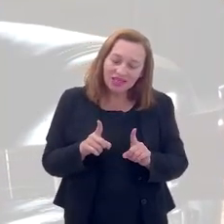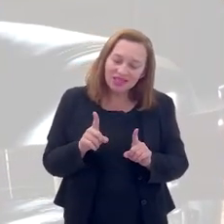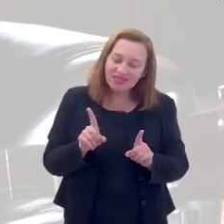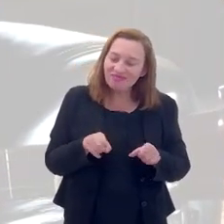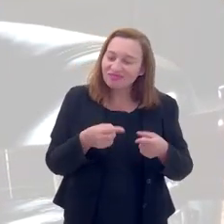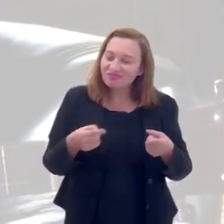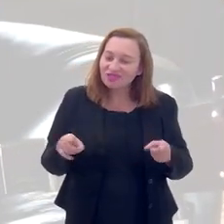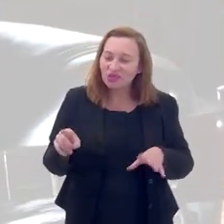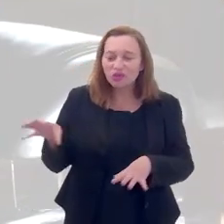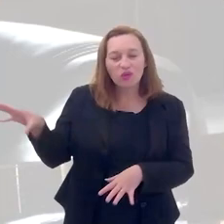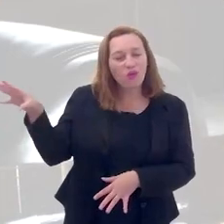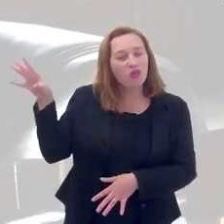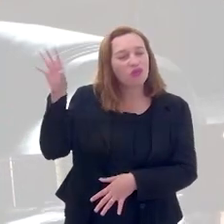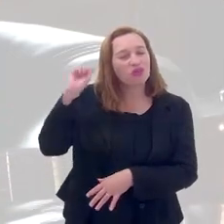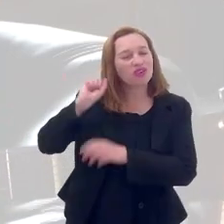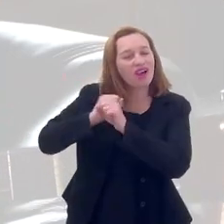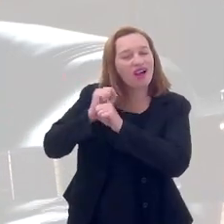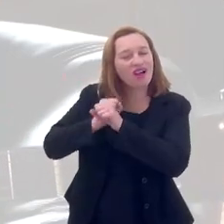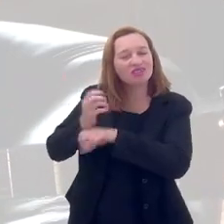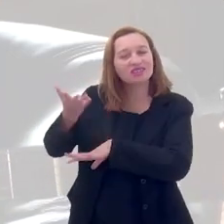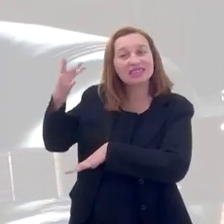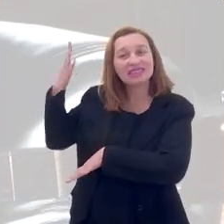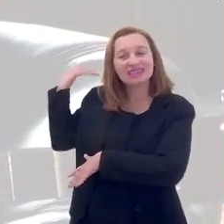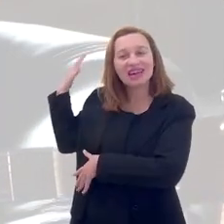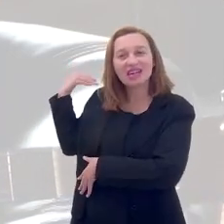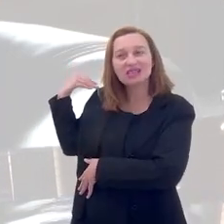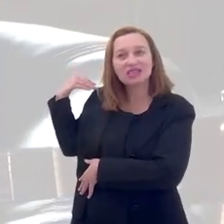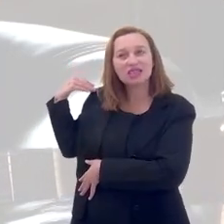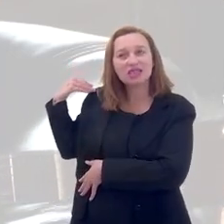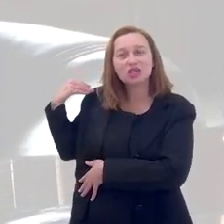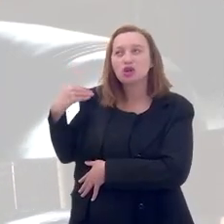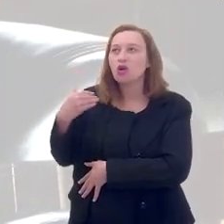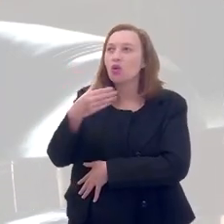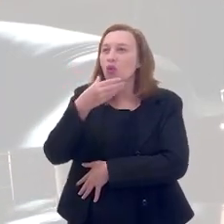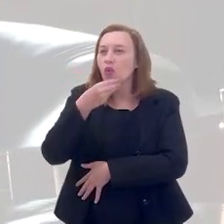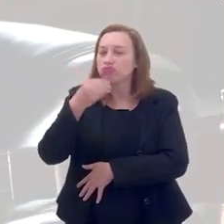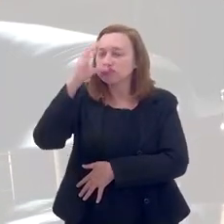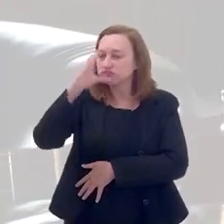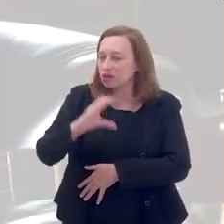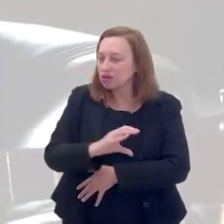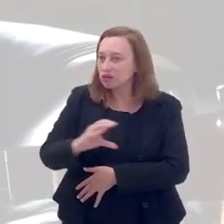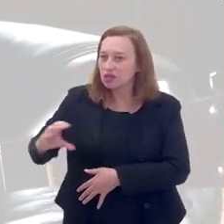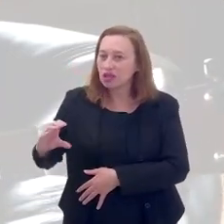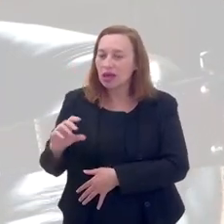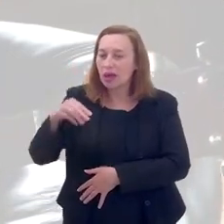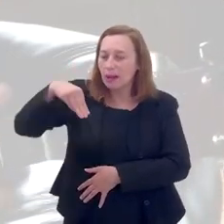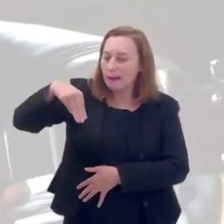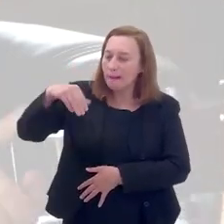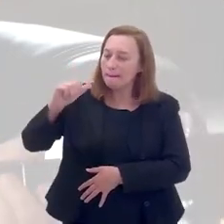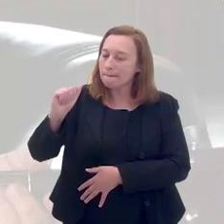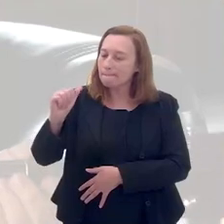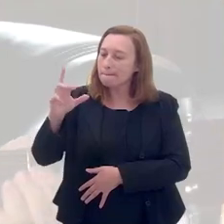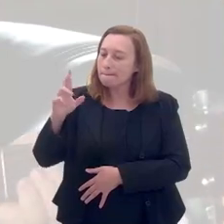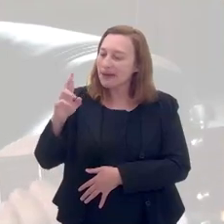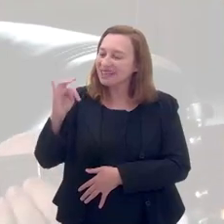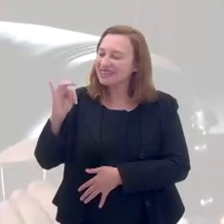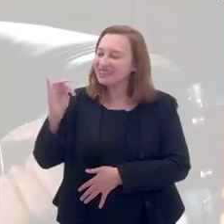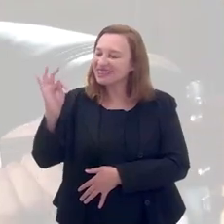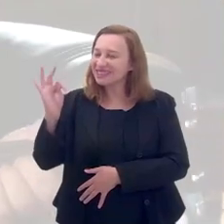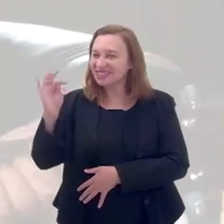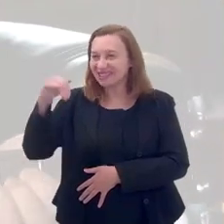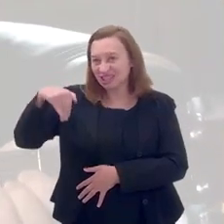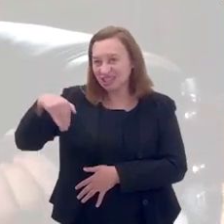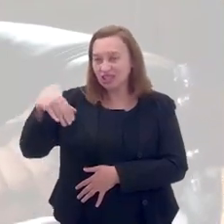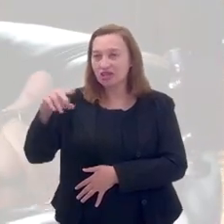eu escutei há muitos anos atrás que de um compositor católico chamado Martin Valverde e ele